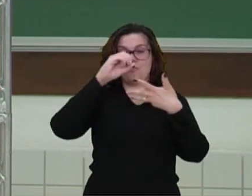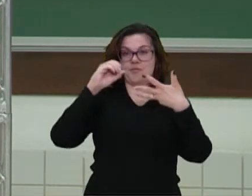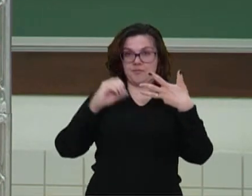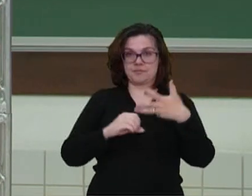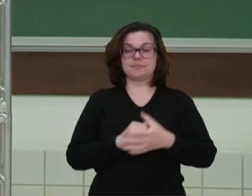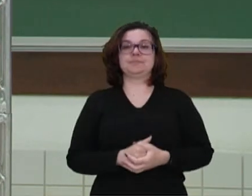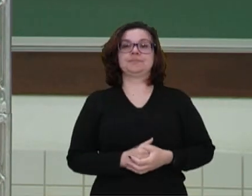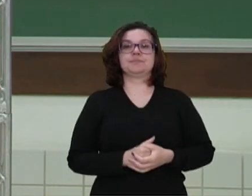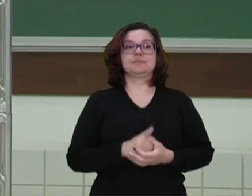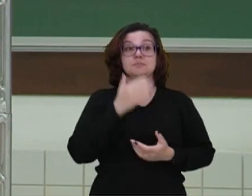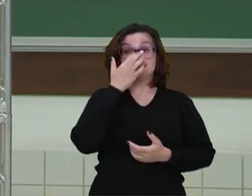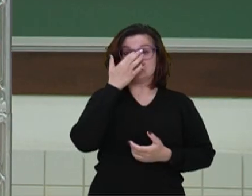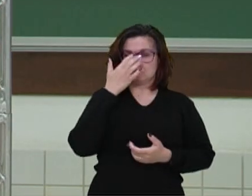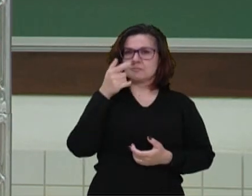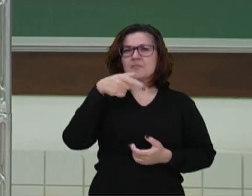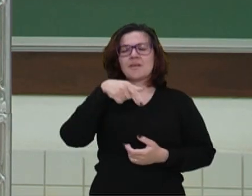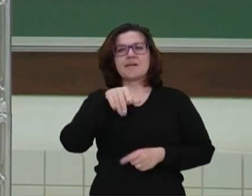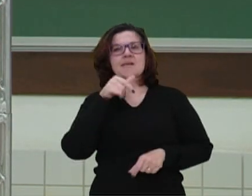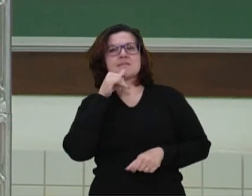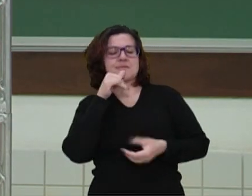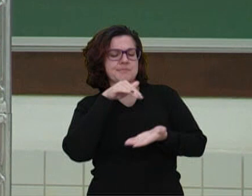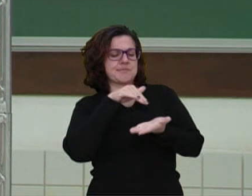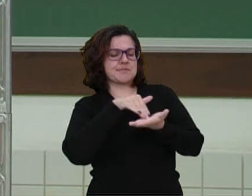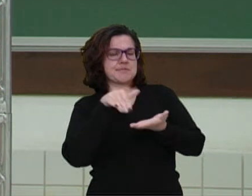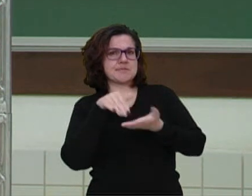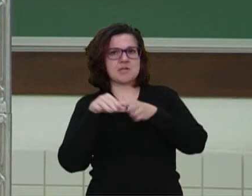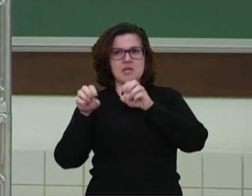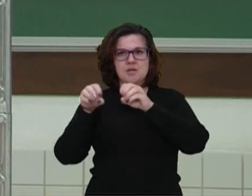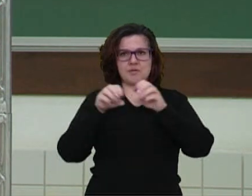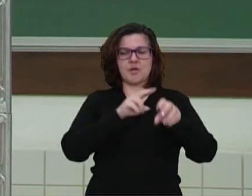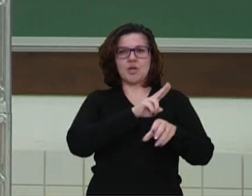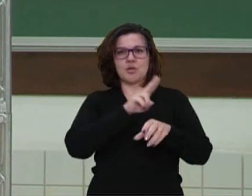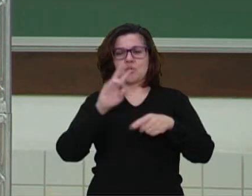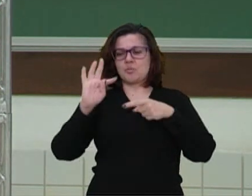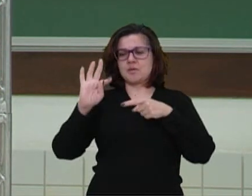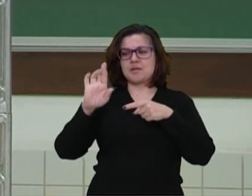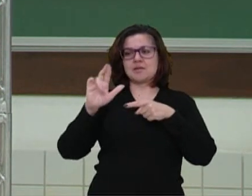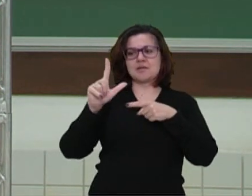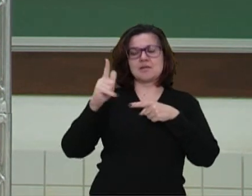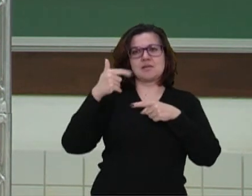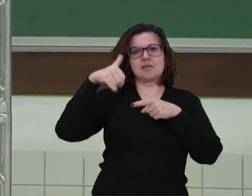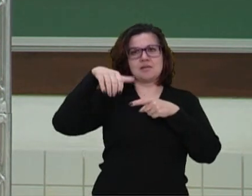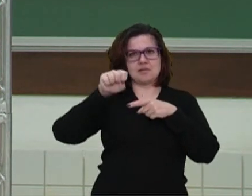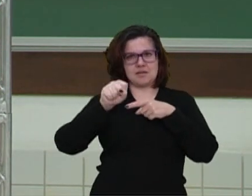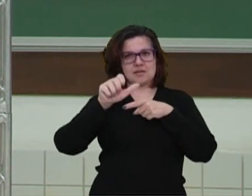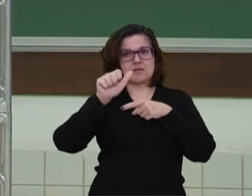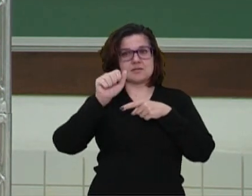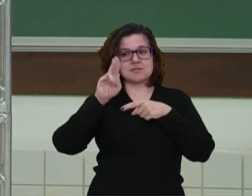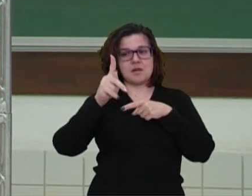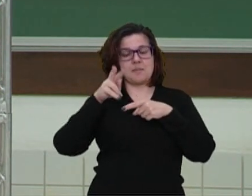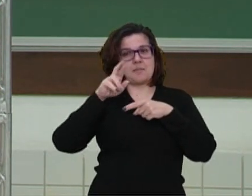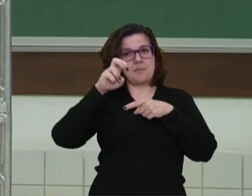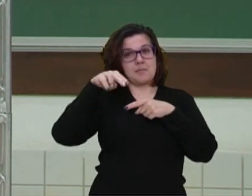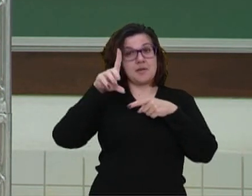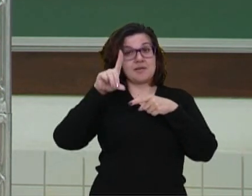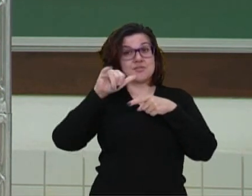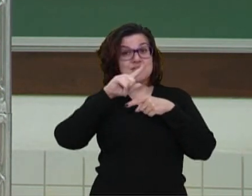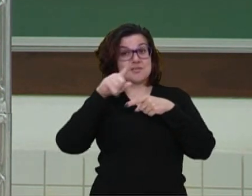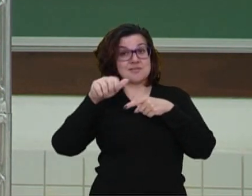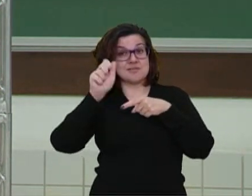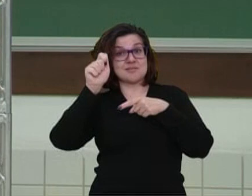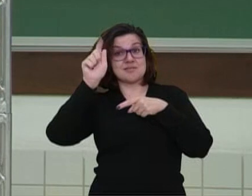tem da Secretaria de Educação o Trilhas da Aprendizagem, lá para você fazer o download, um material